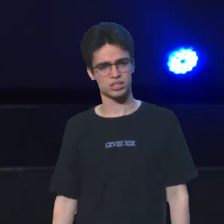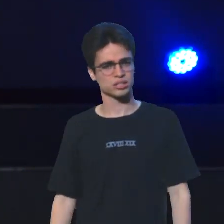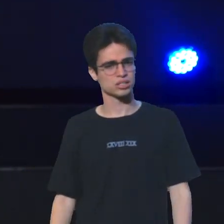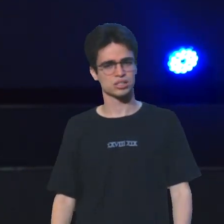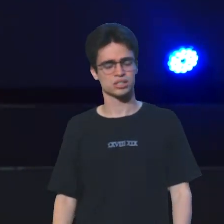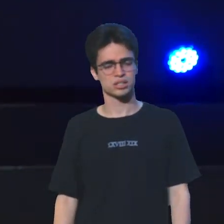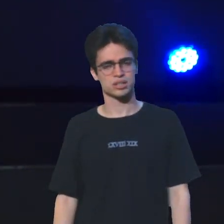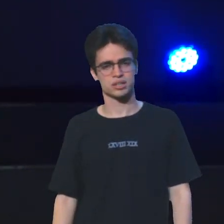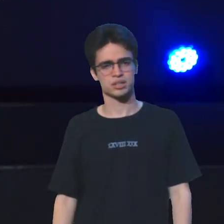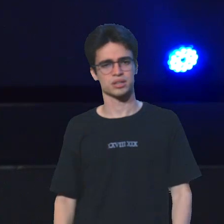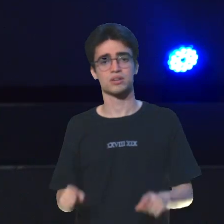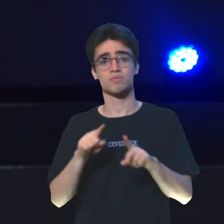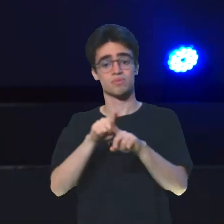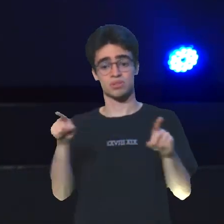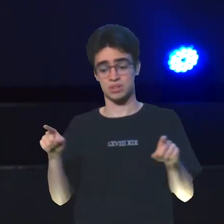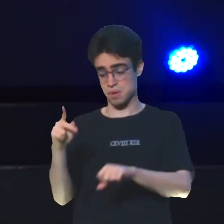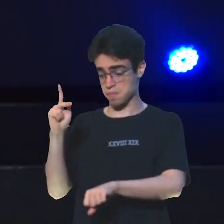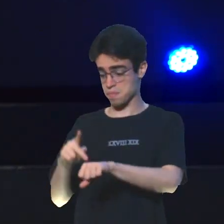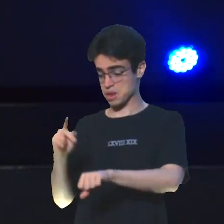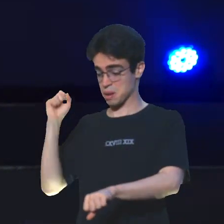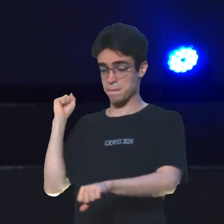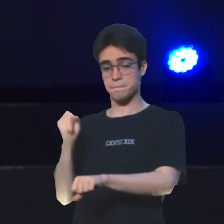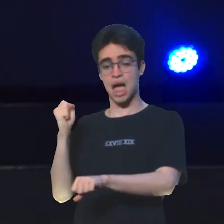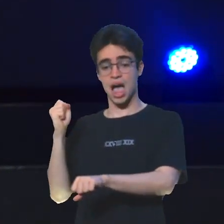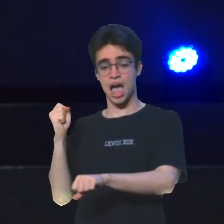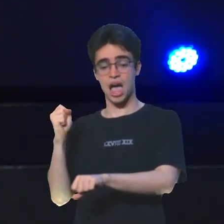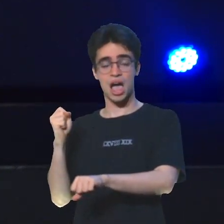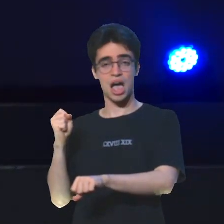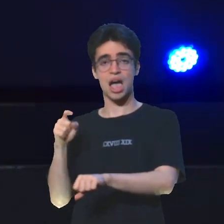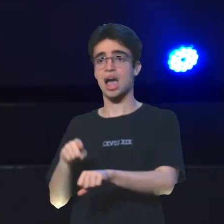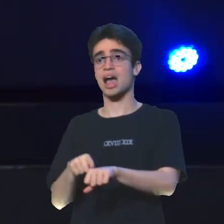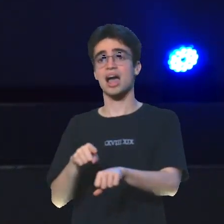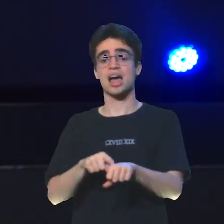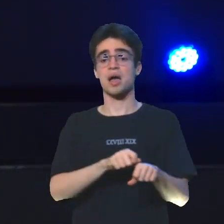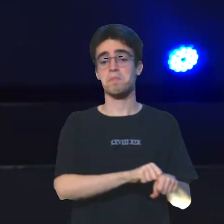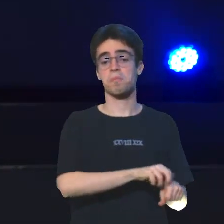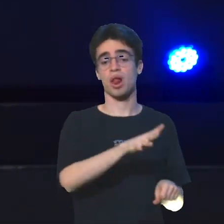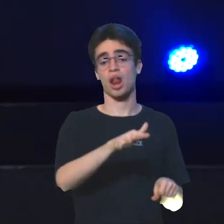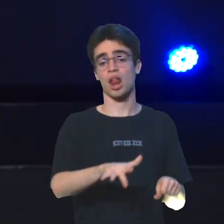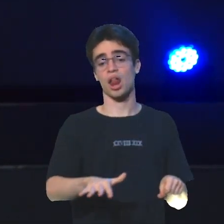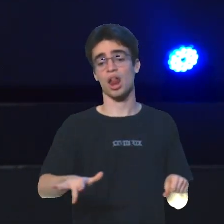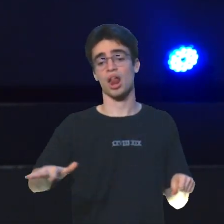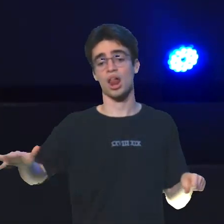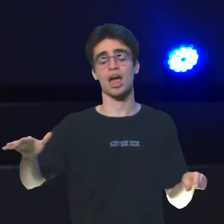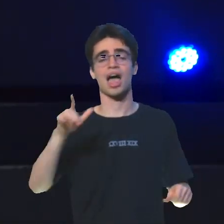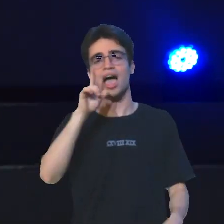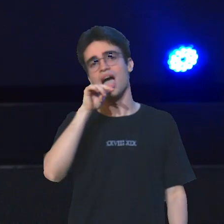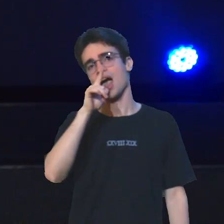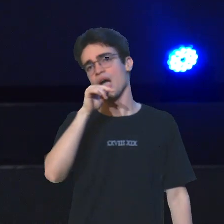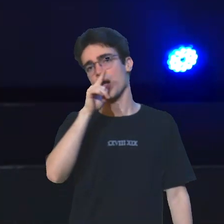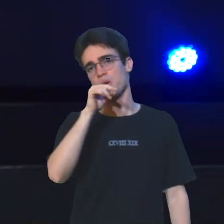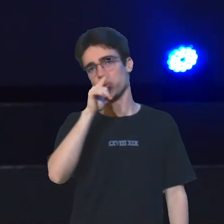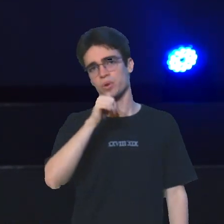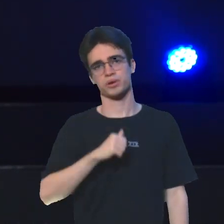Para você bater na rocha e dela extrair água.